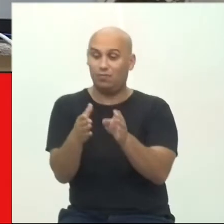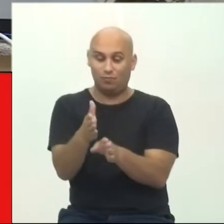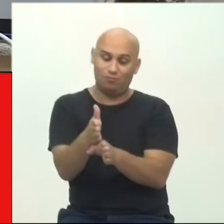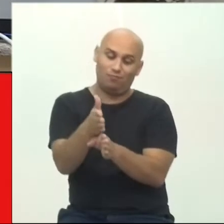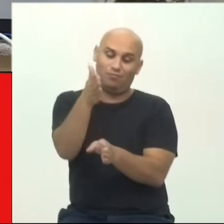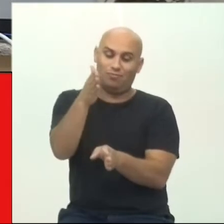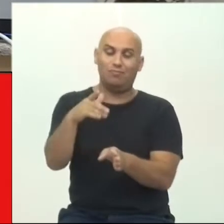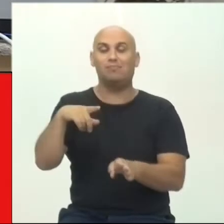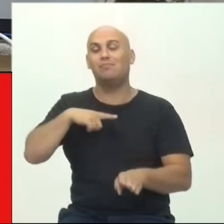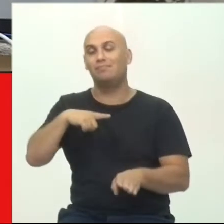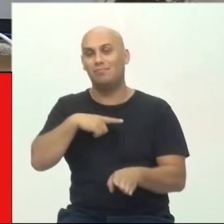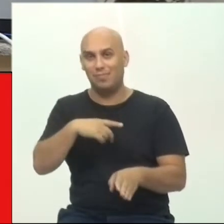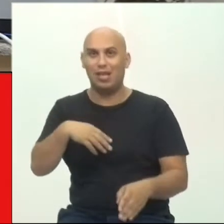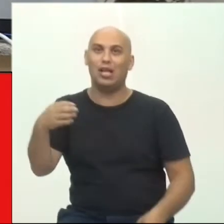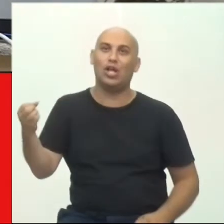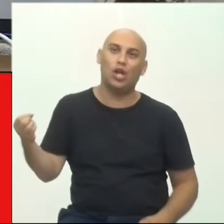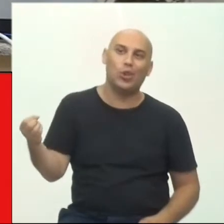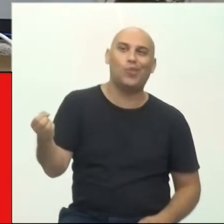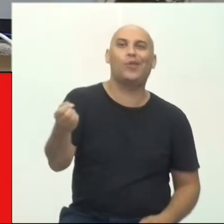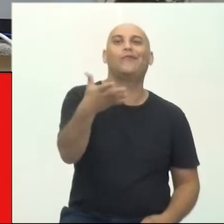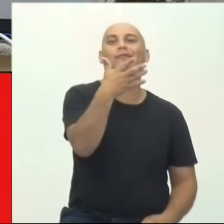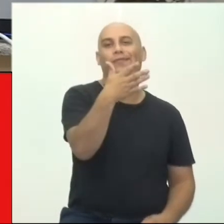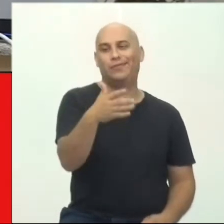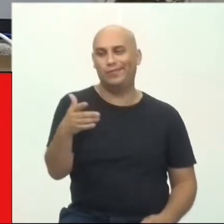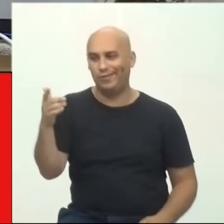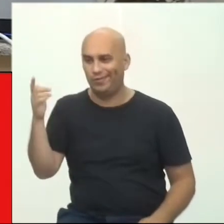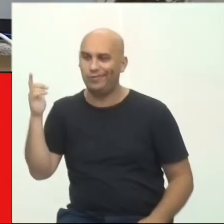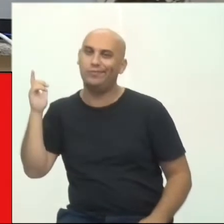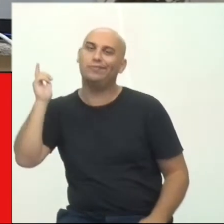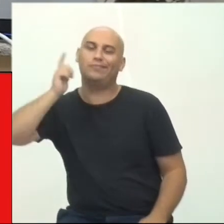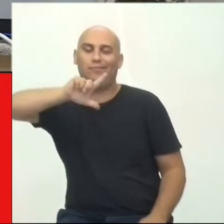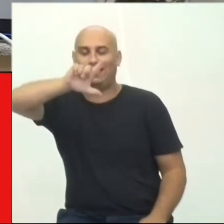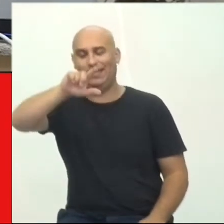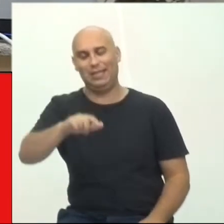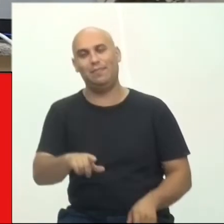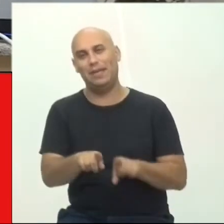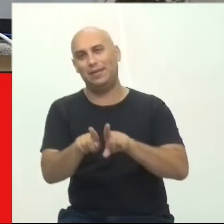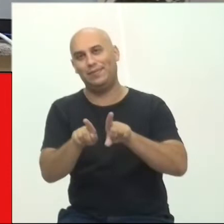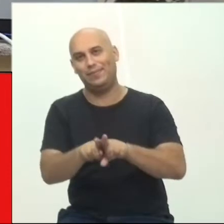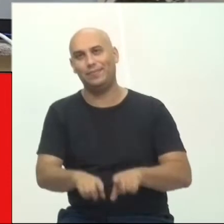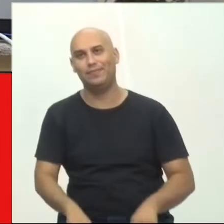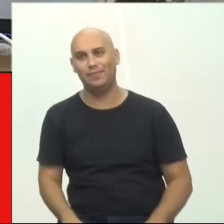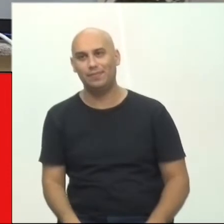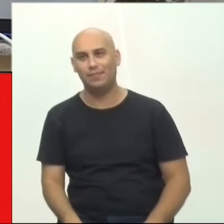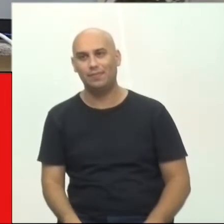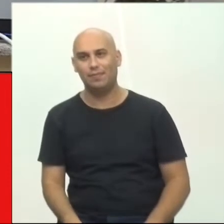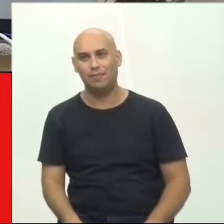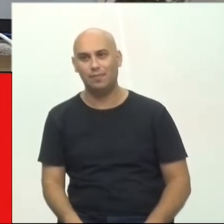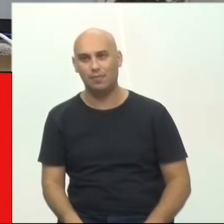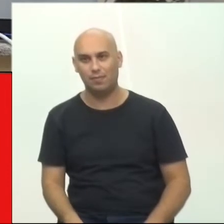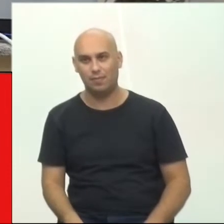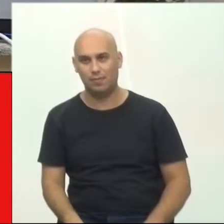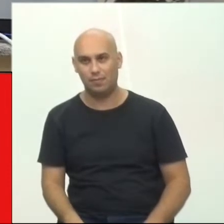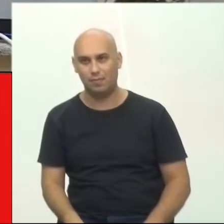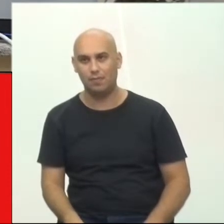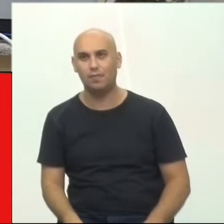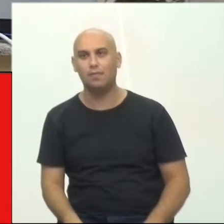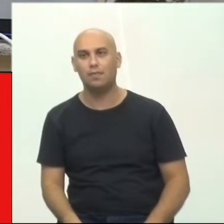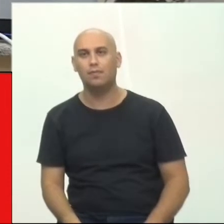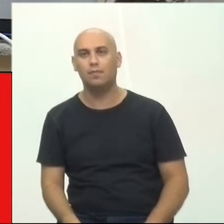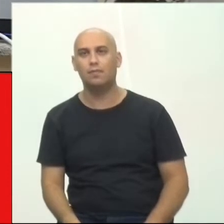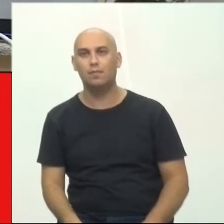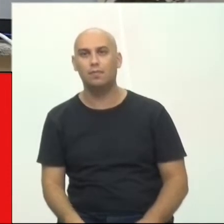quando chegar numa nova travessia, pode sair, né, ou embarcar. Foi essa a pergunta? Isso não pode